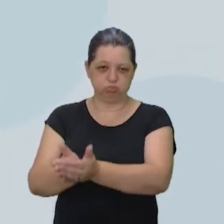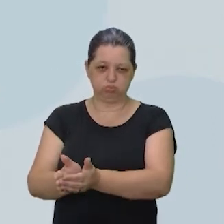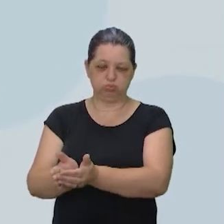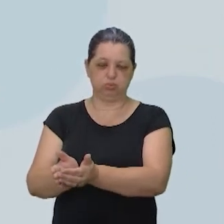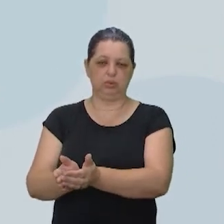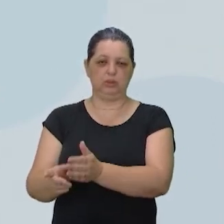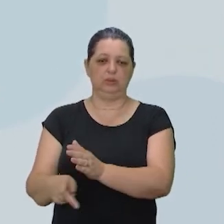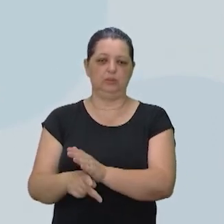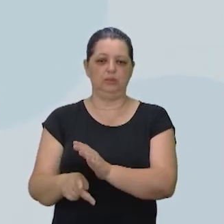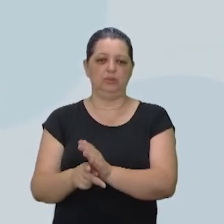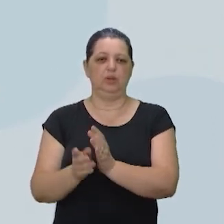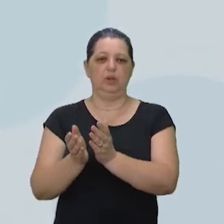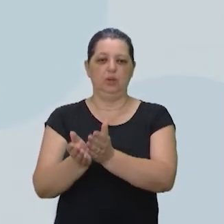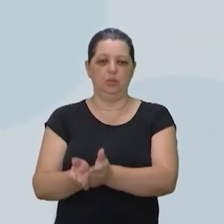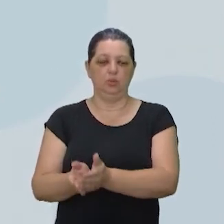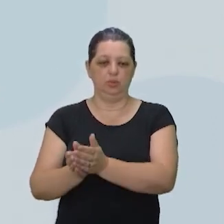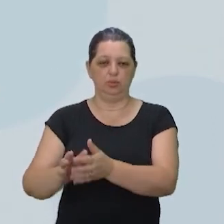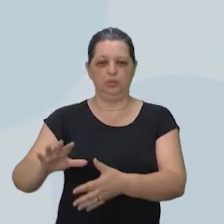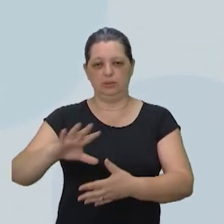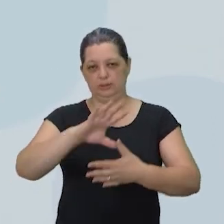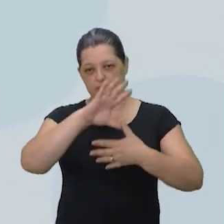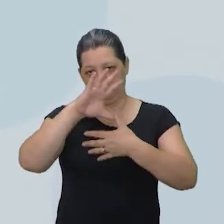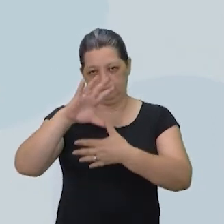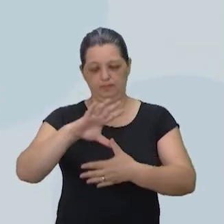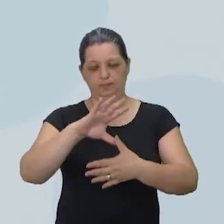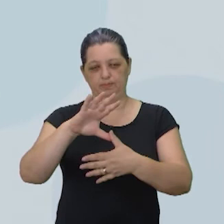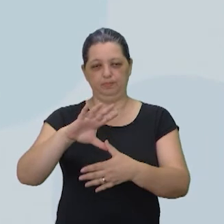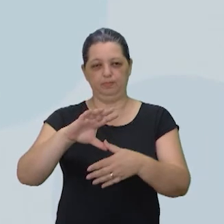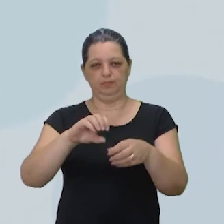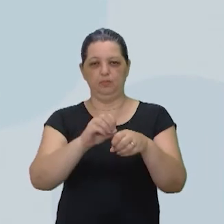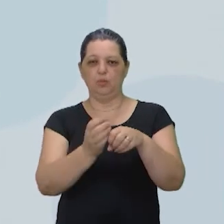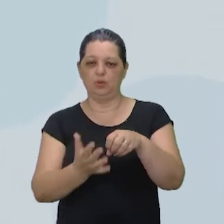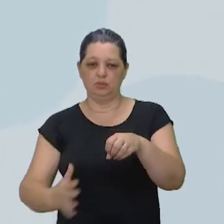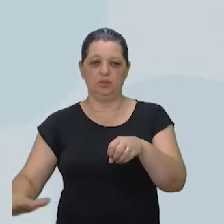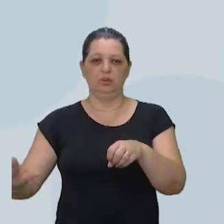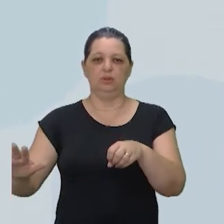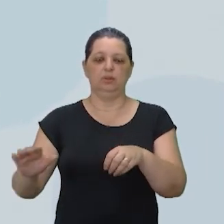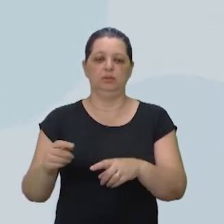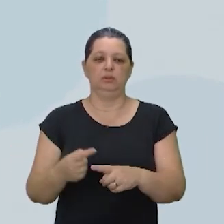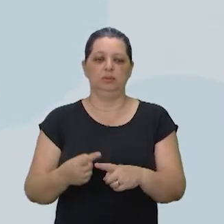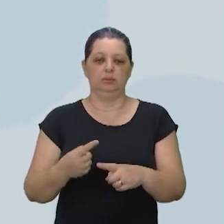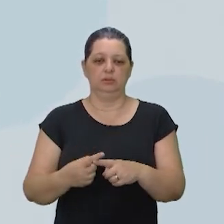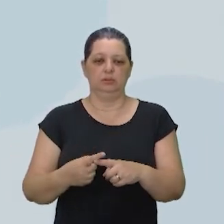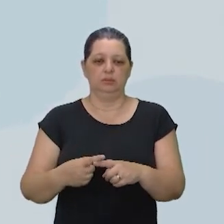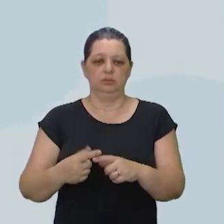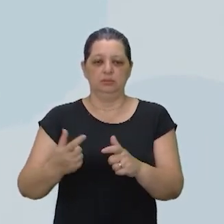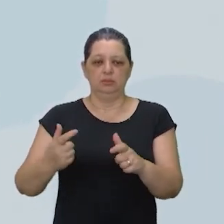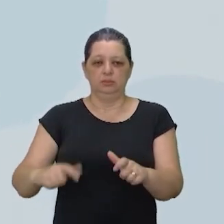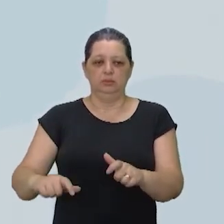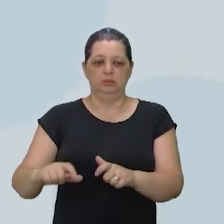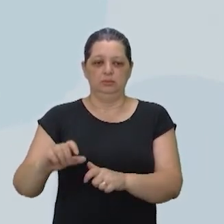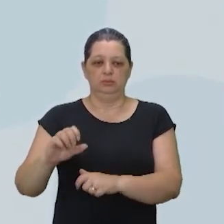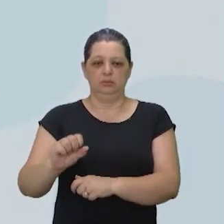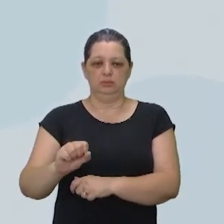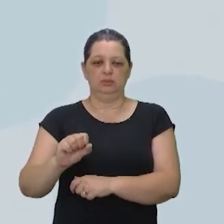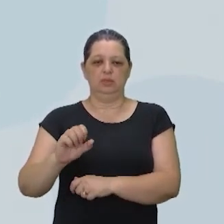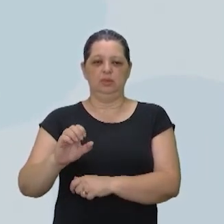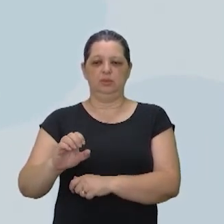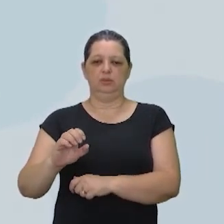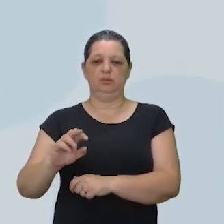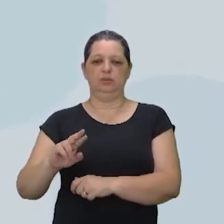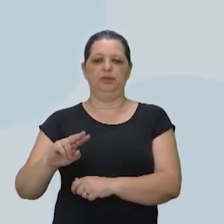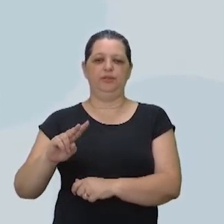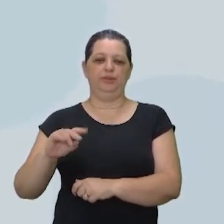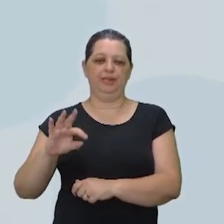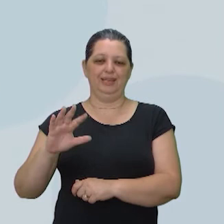América atravessava o Oceano Atlântico até o porto de Sevilha. É isso se não acontecesse